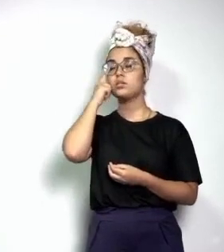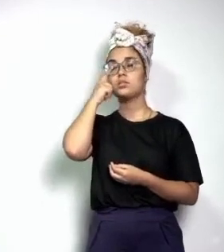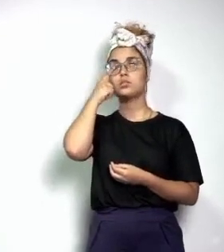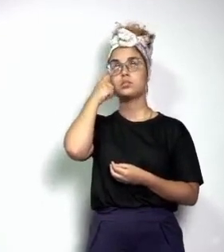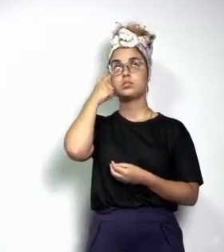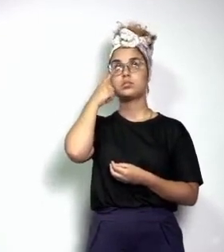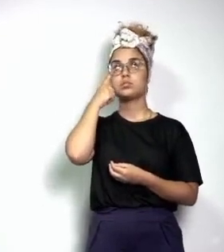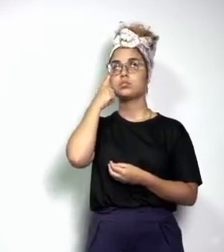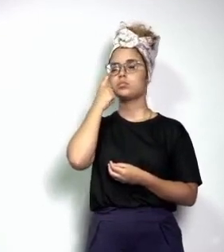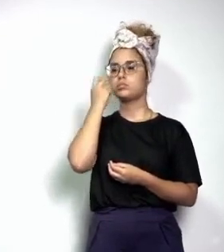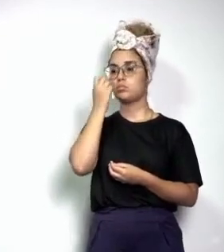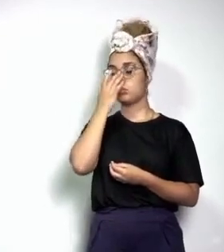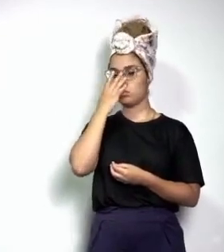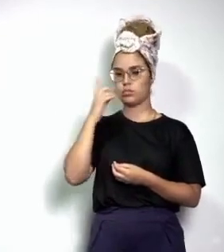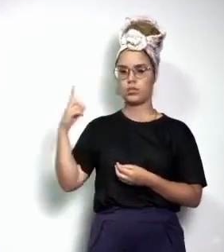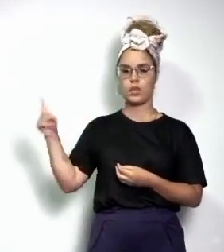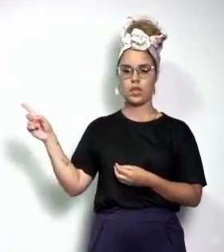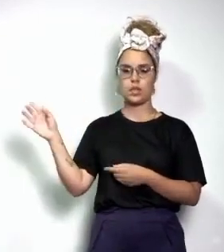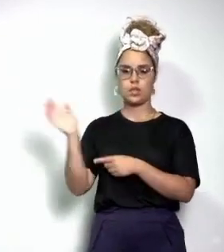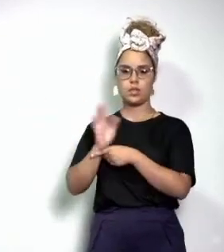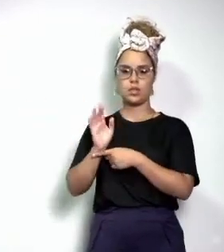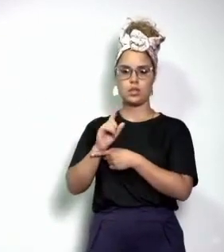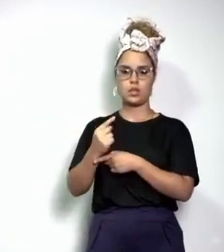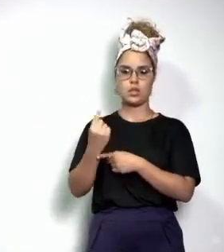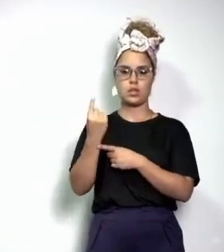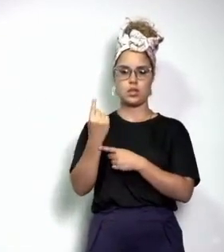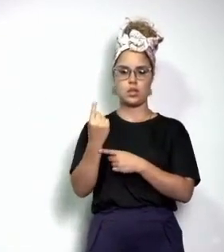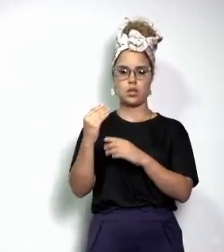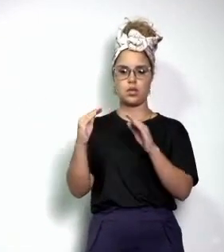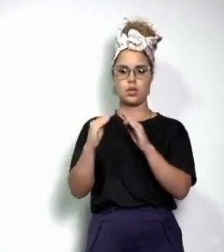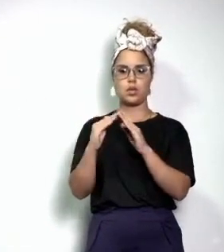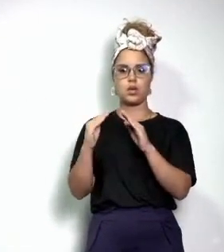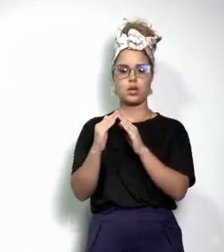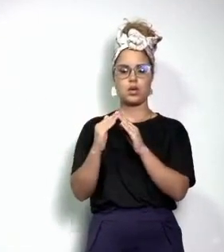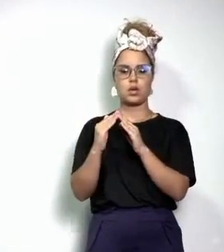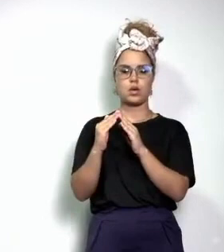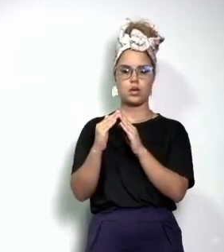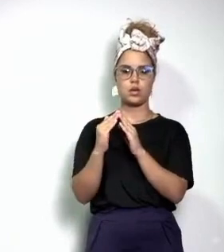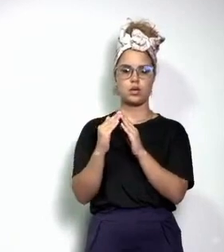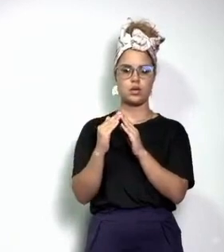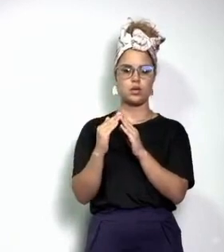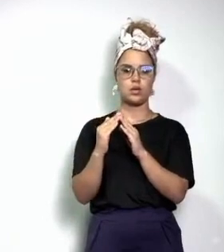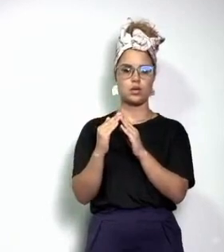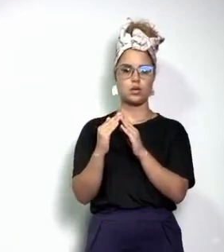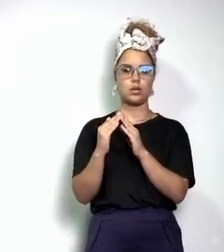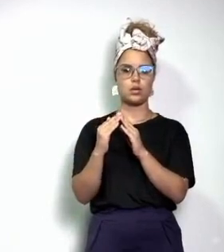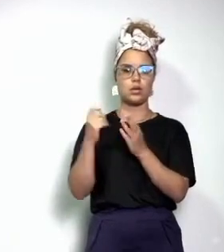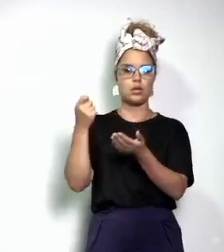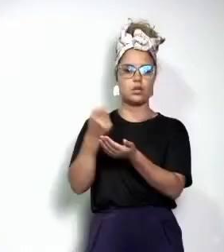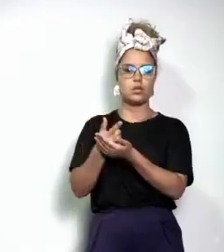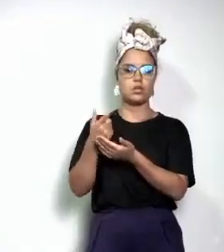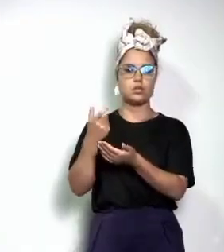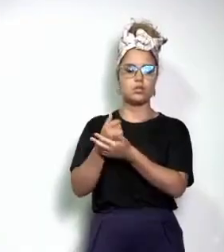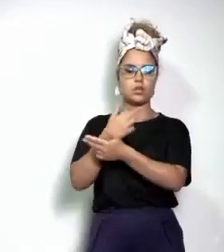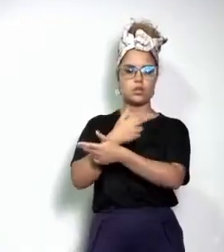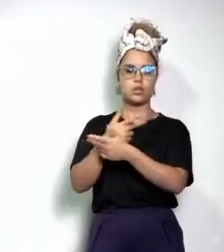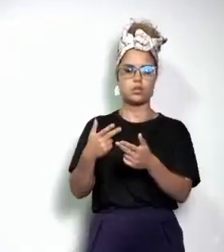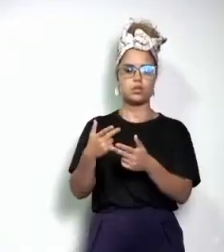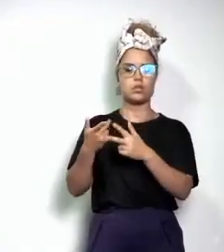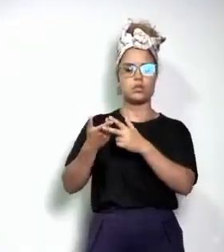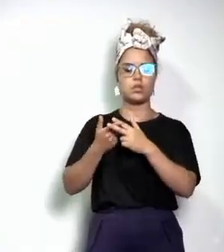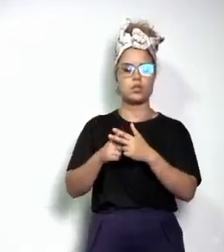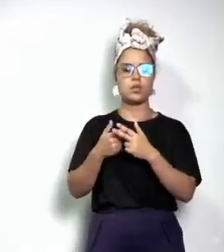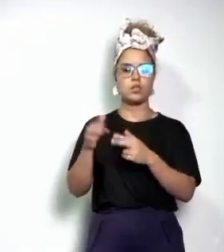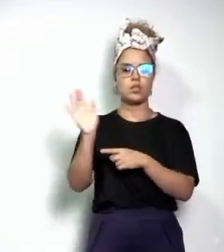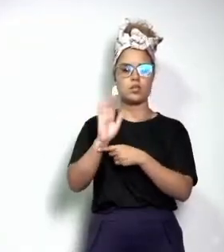Isso daqui é da cena 1. É uma casa de venda de acessórios e ferramentas para cinema. É